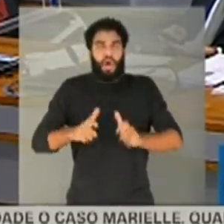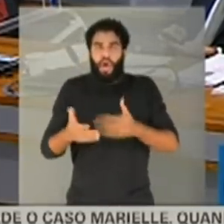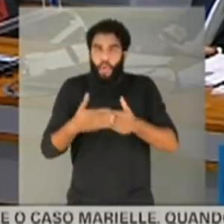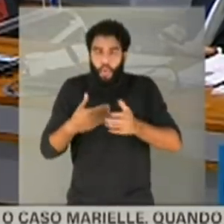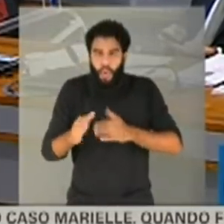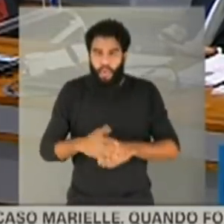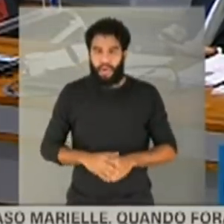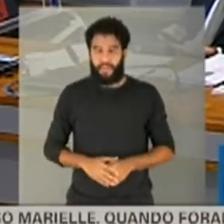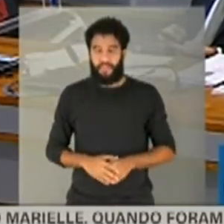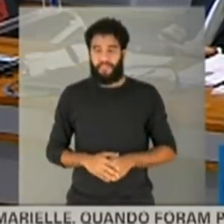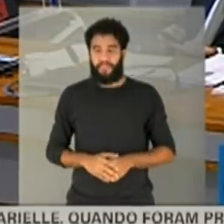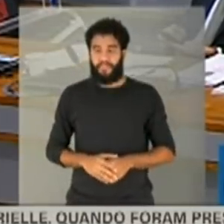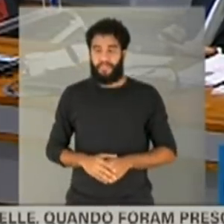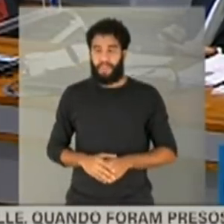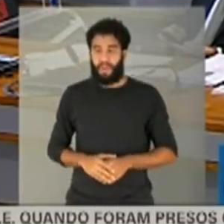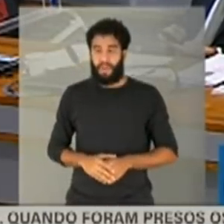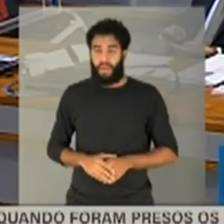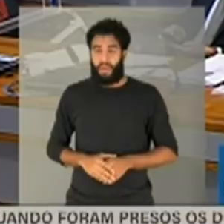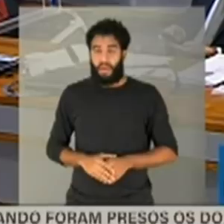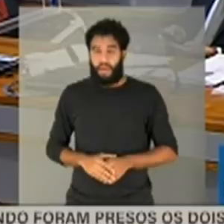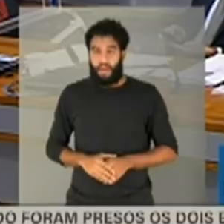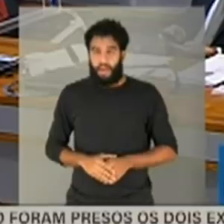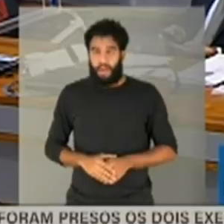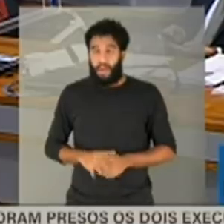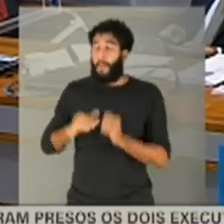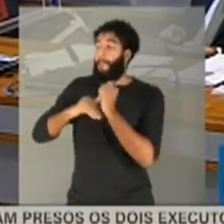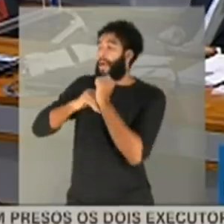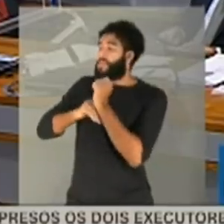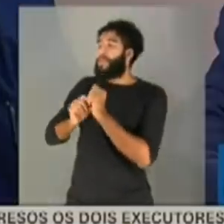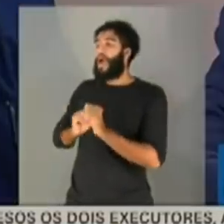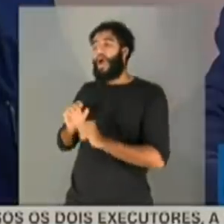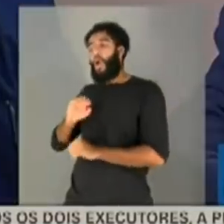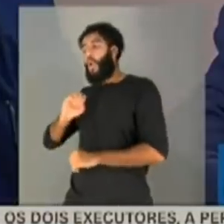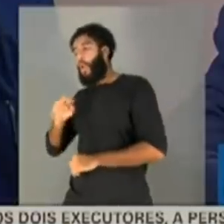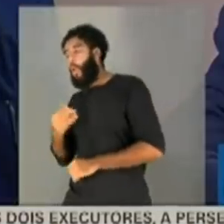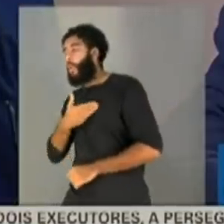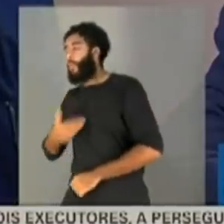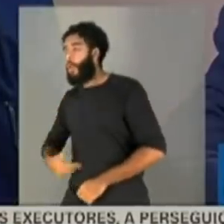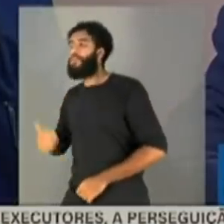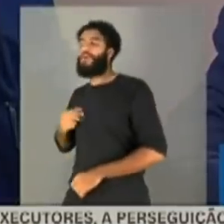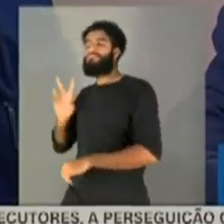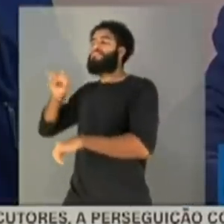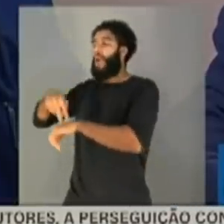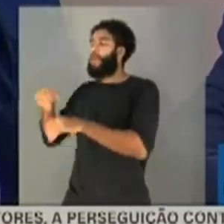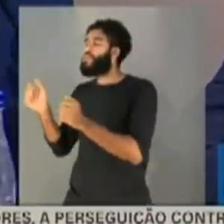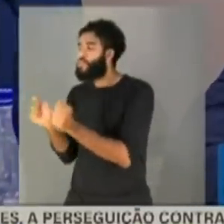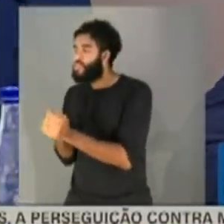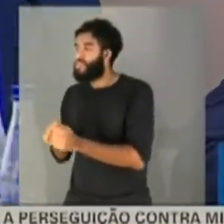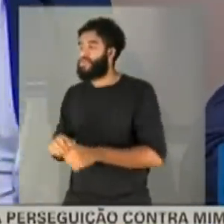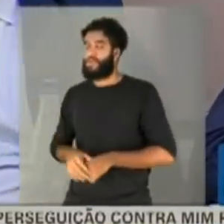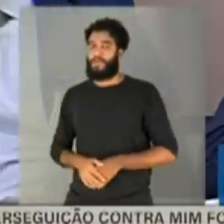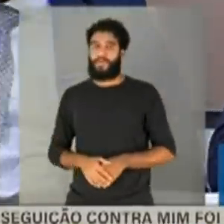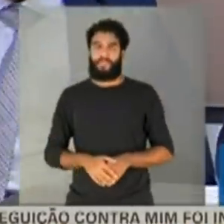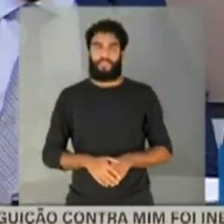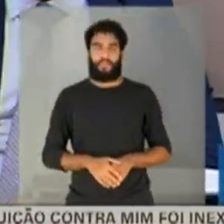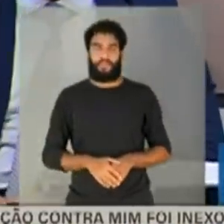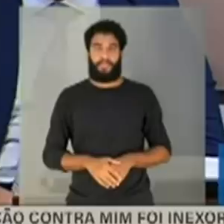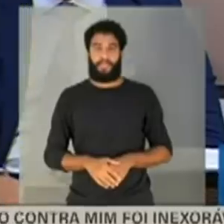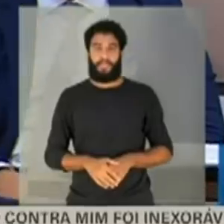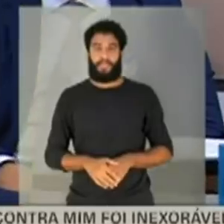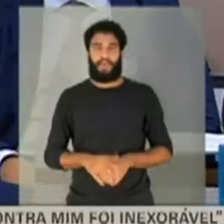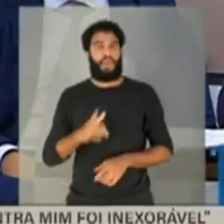reservado ao público, eu vou estar presente. Desde que a casa assim o permita. Tem que garantir isso. Só um minutinho. São intimidações. Está tendo um claro ato aqui